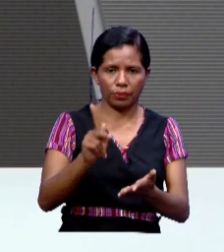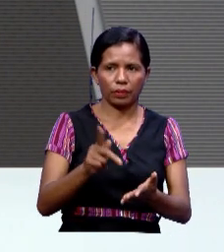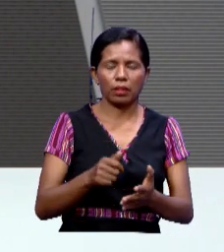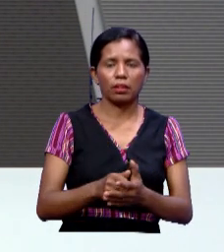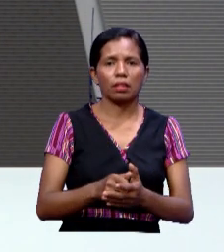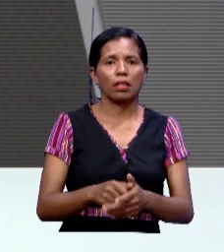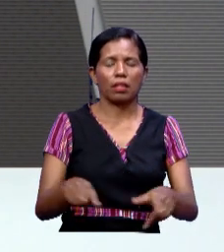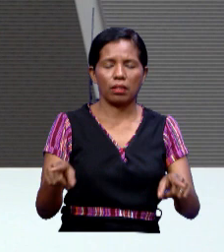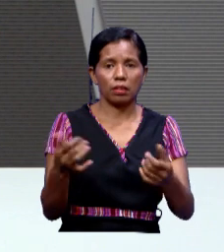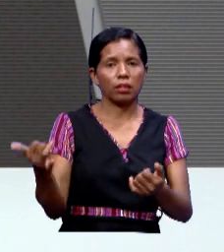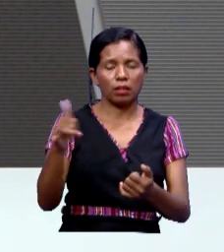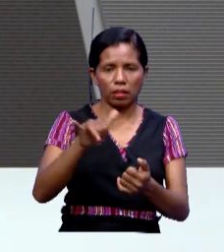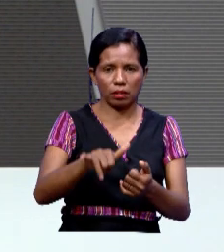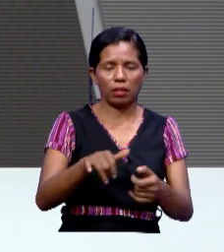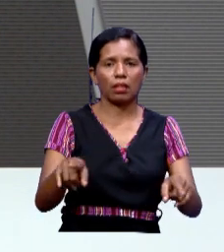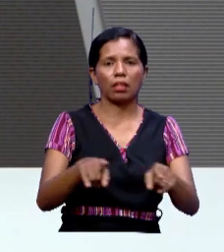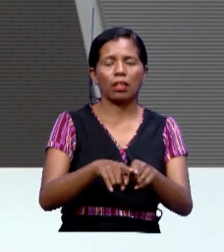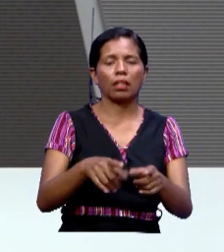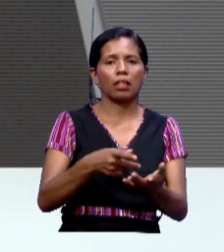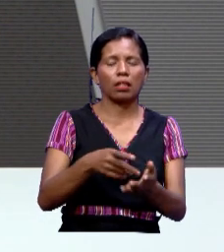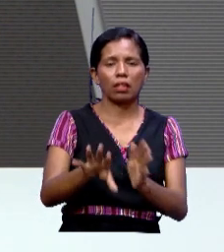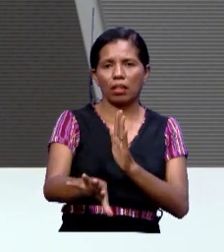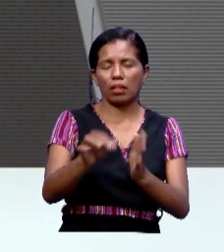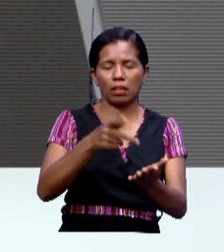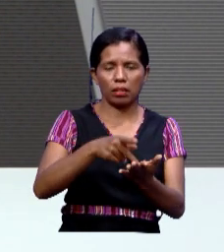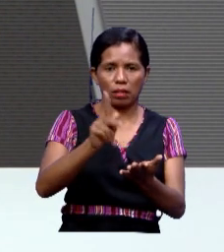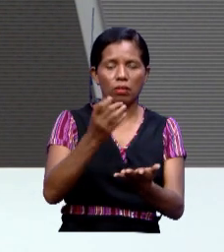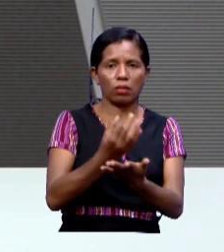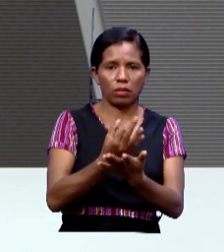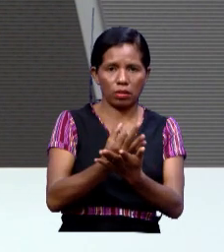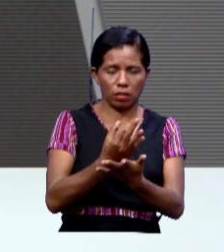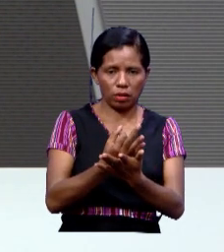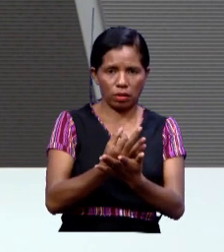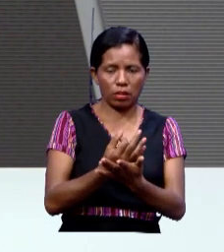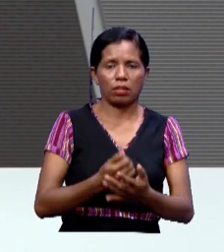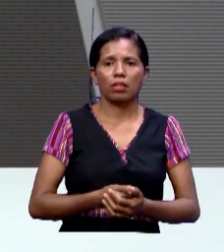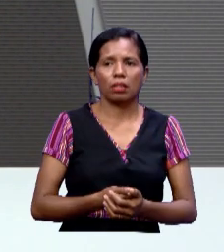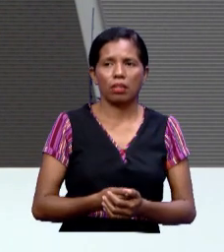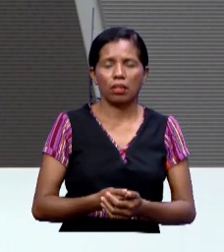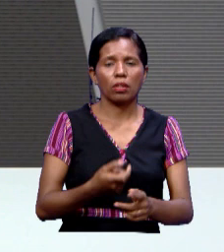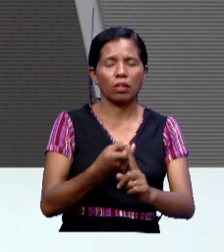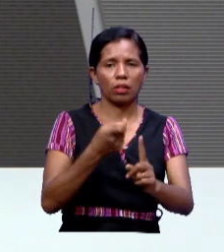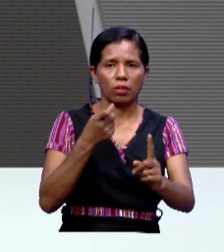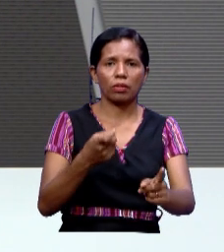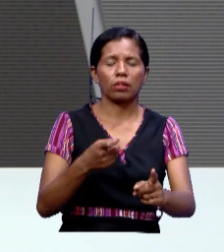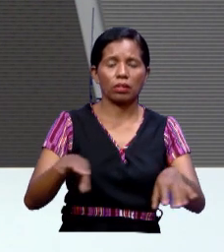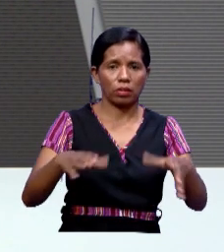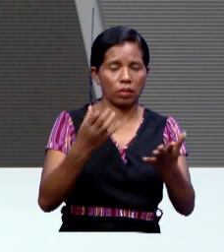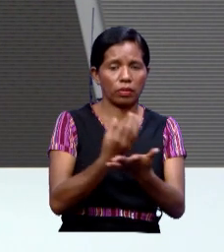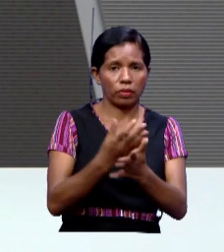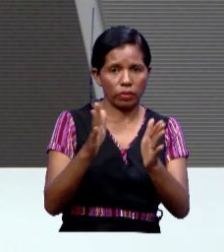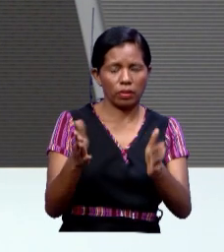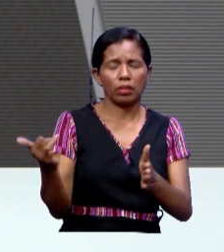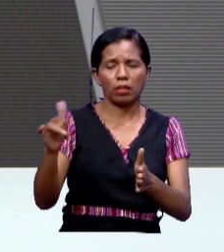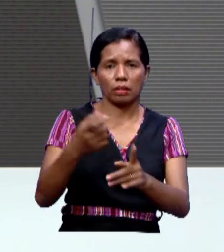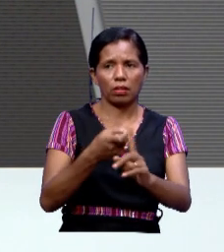sirané retan cobrança si Ministério de Finanças e parte selo como que husi contrato IPC nia